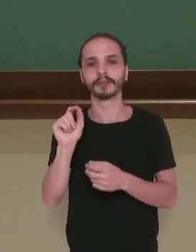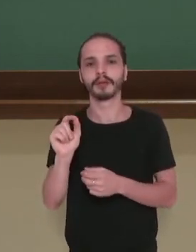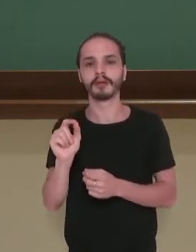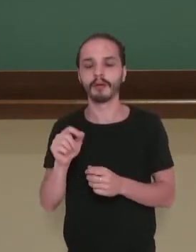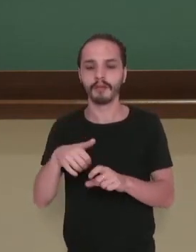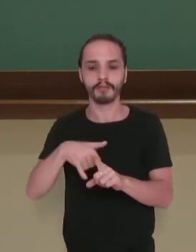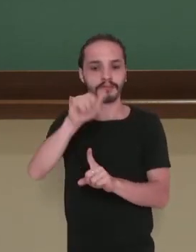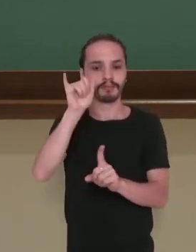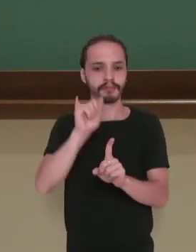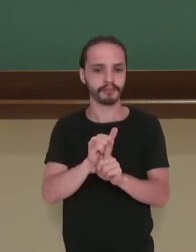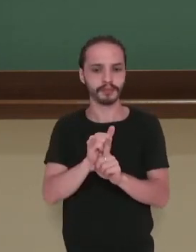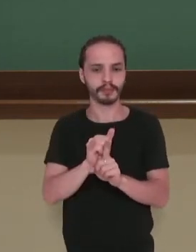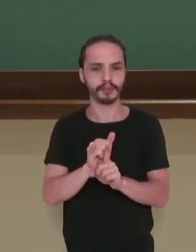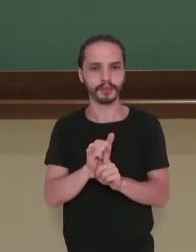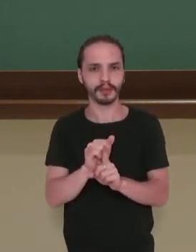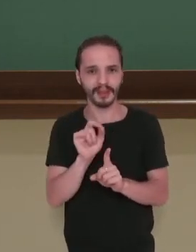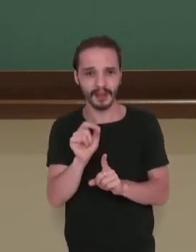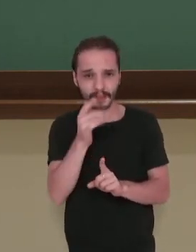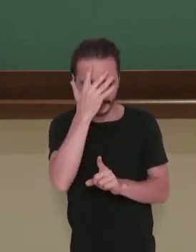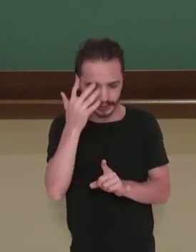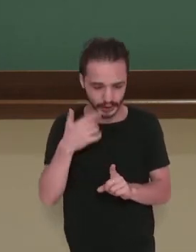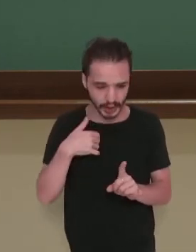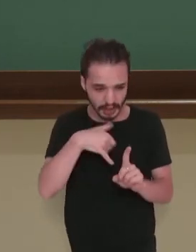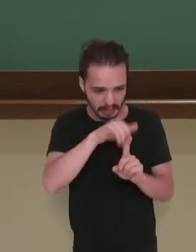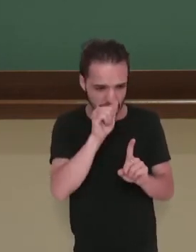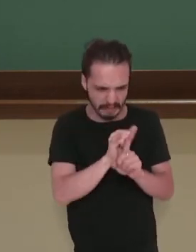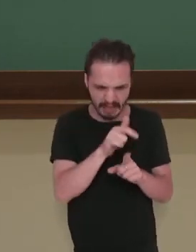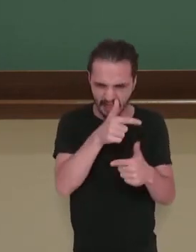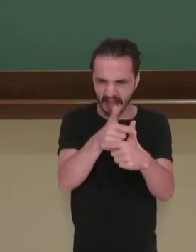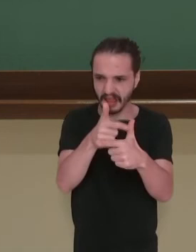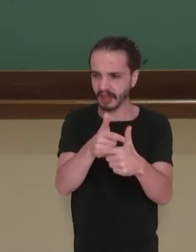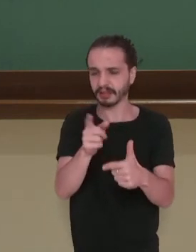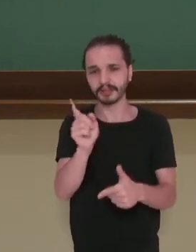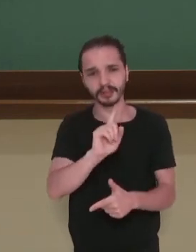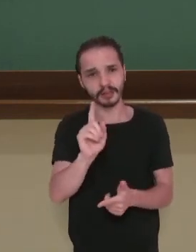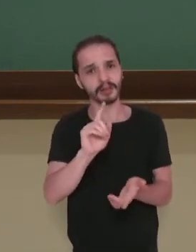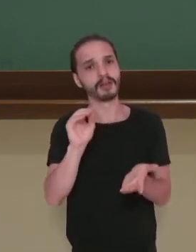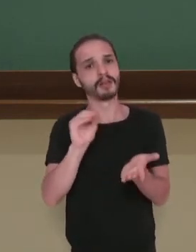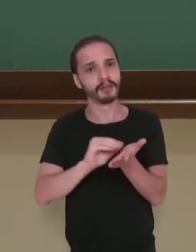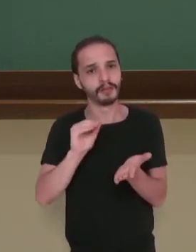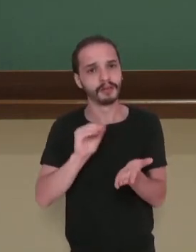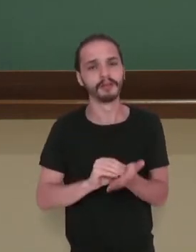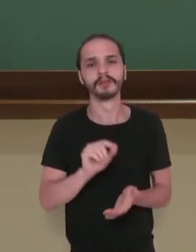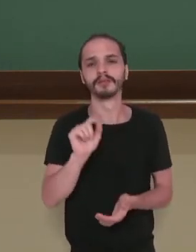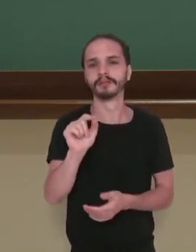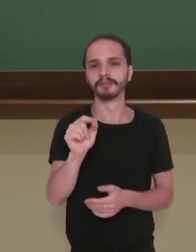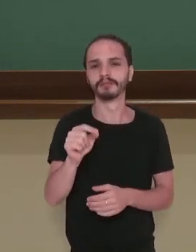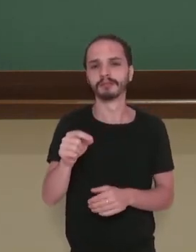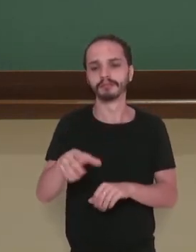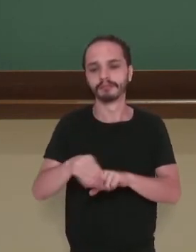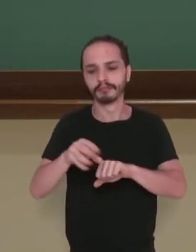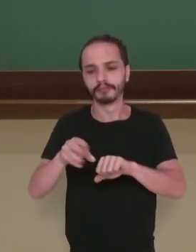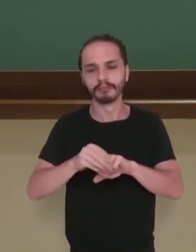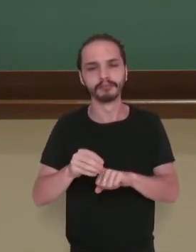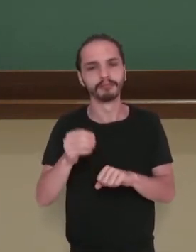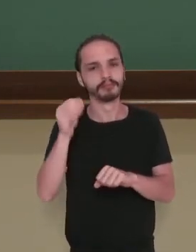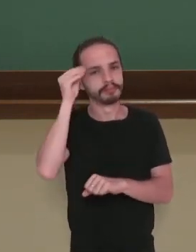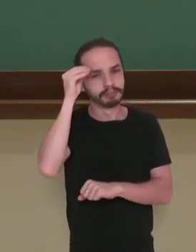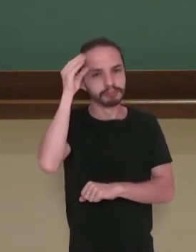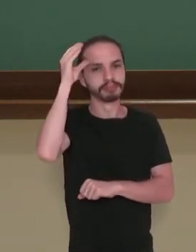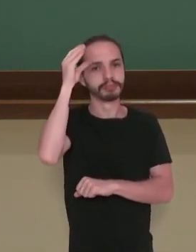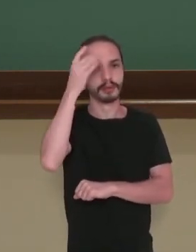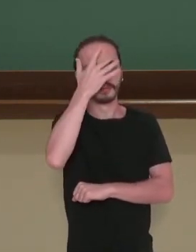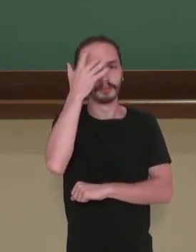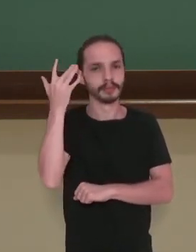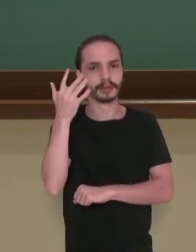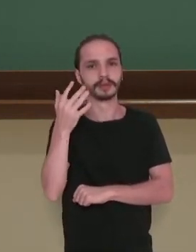não nasceu com quem está praticando, mas sim falta instrução, conhecimento para aquela pessoa